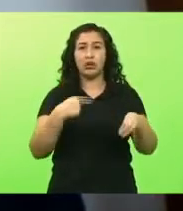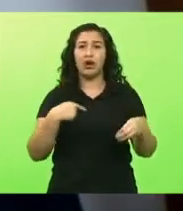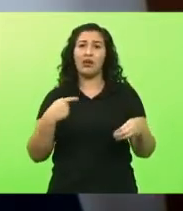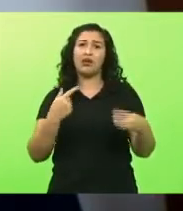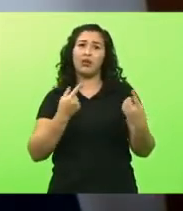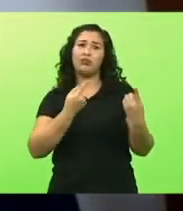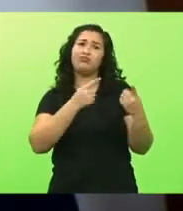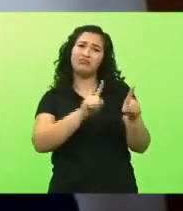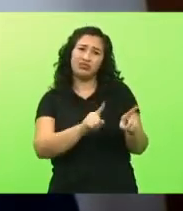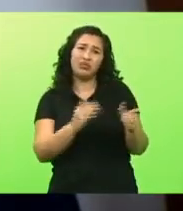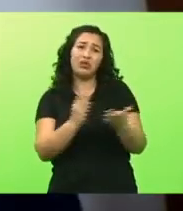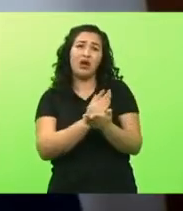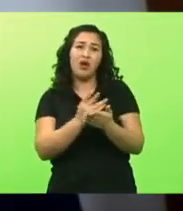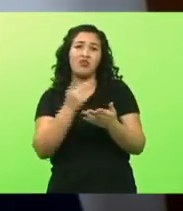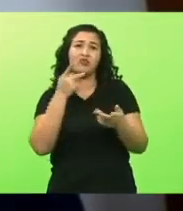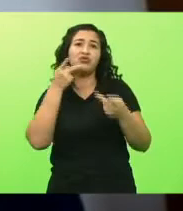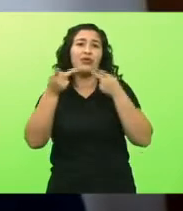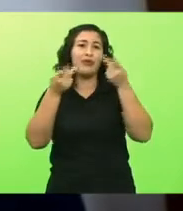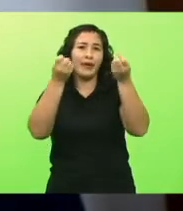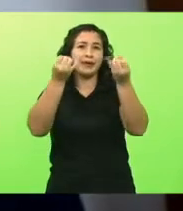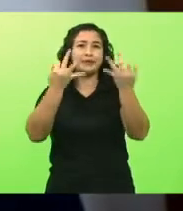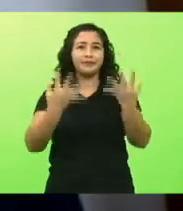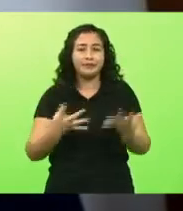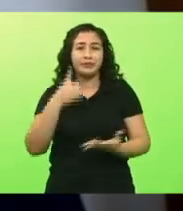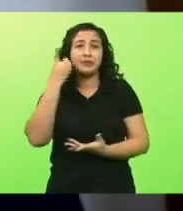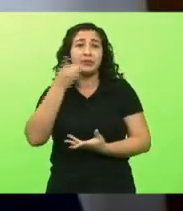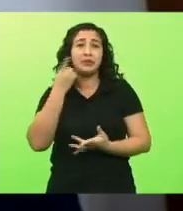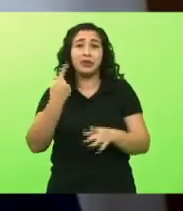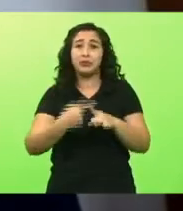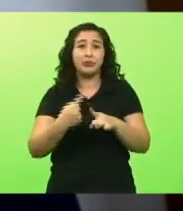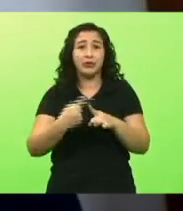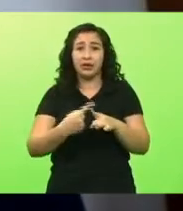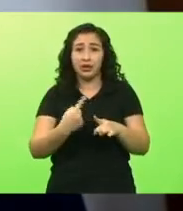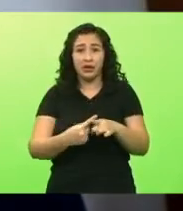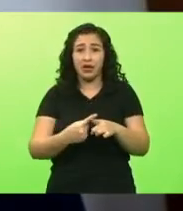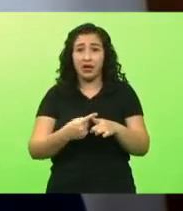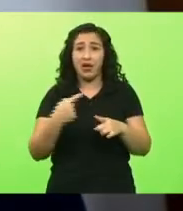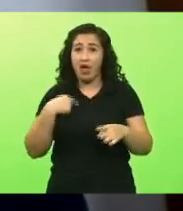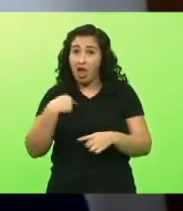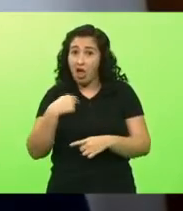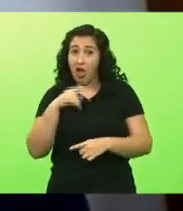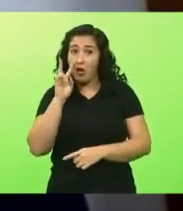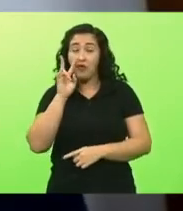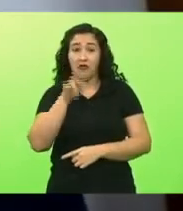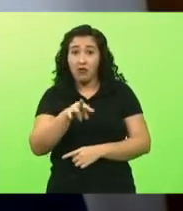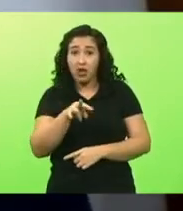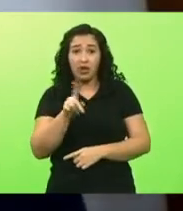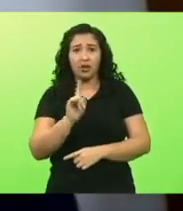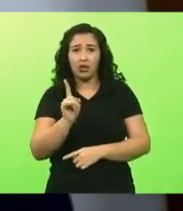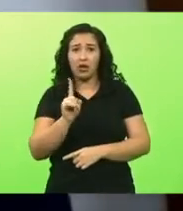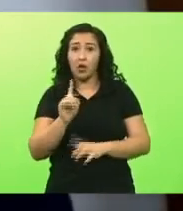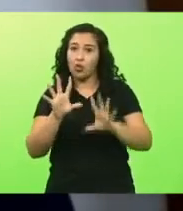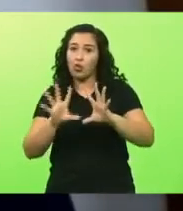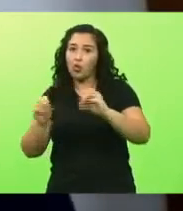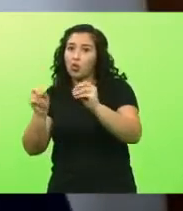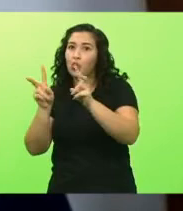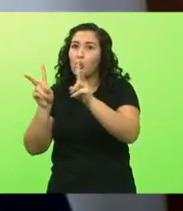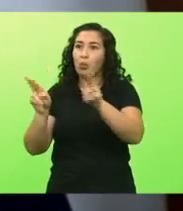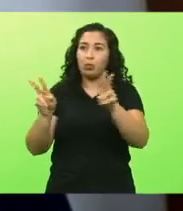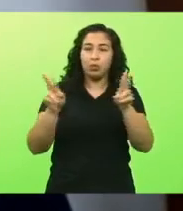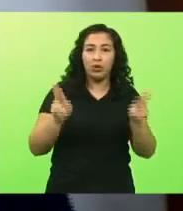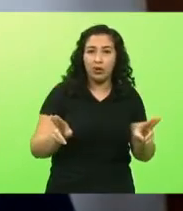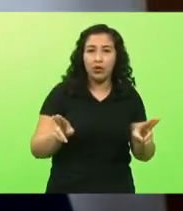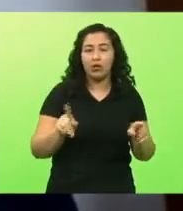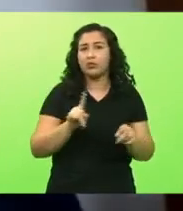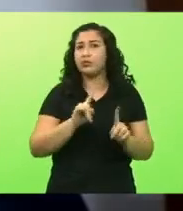a fala de alguns deputados, porque não é isso que eu vejo. Não dá para generalizar. Se tem alguma coisa